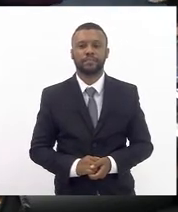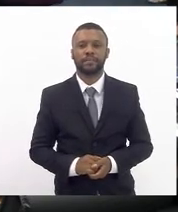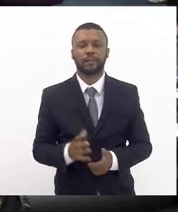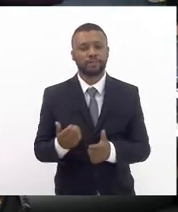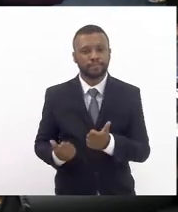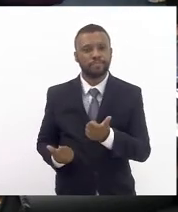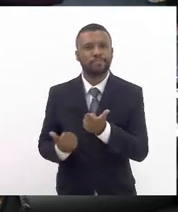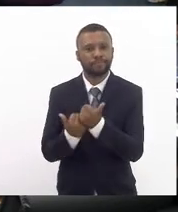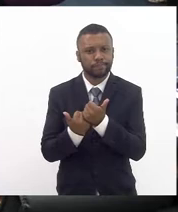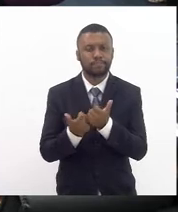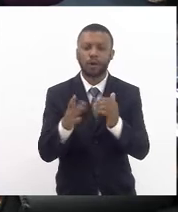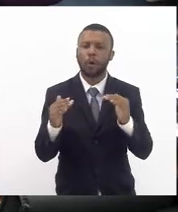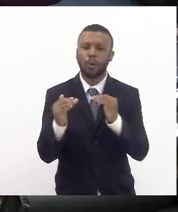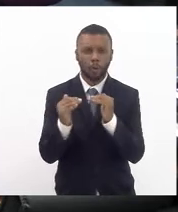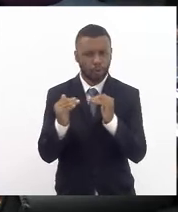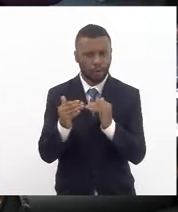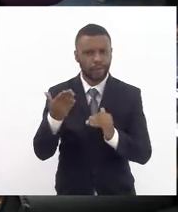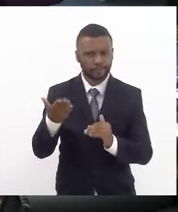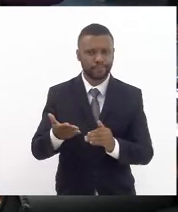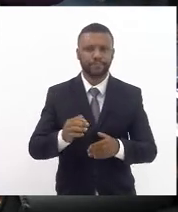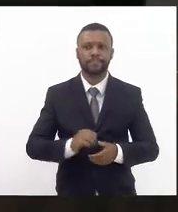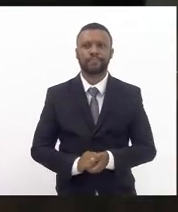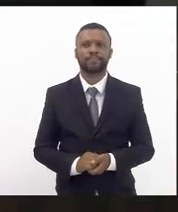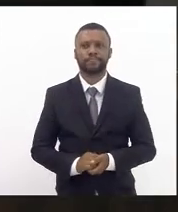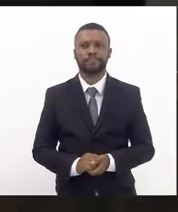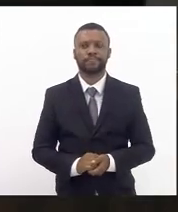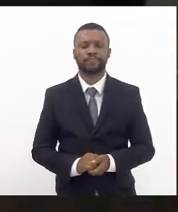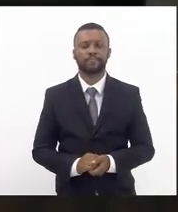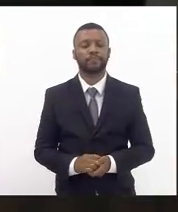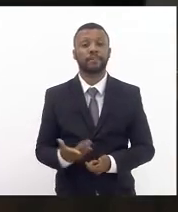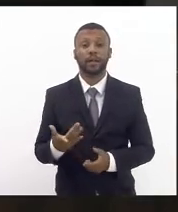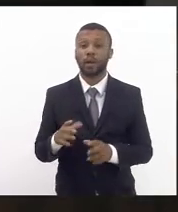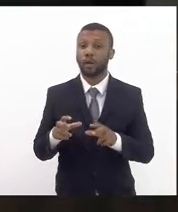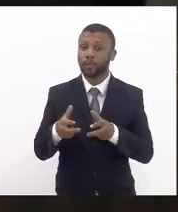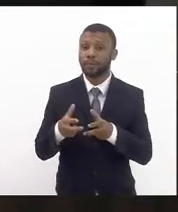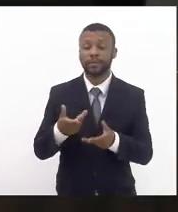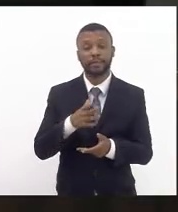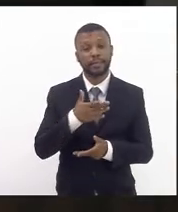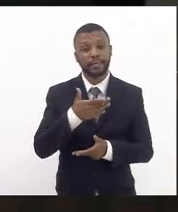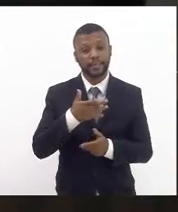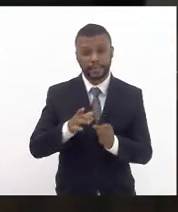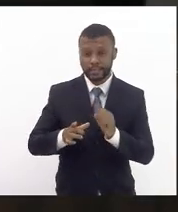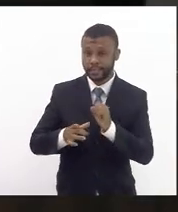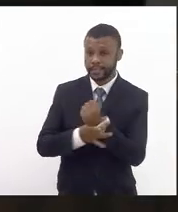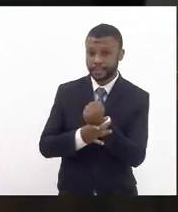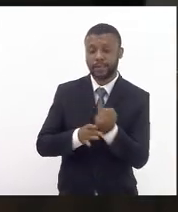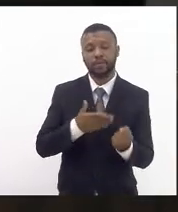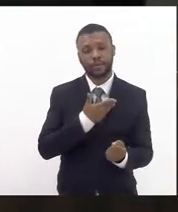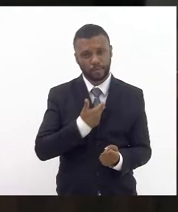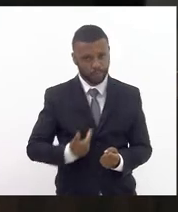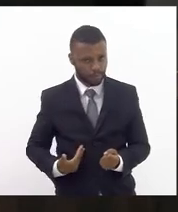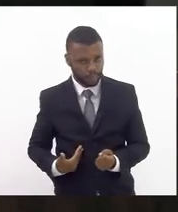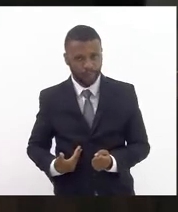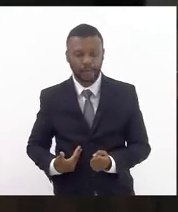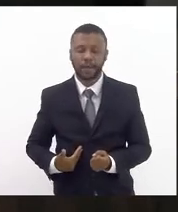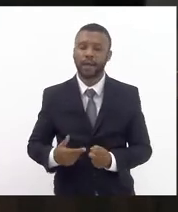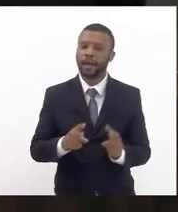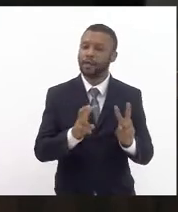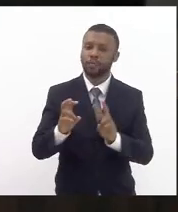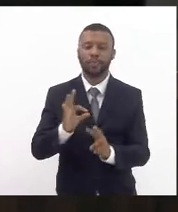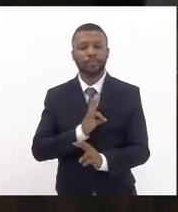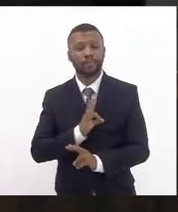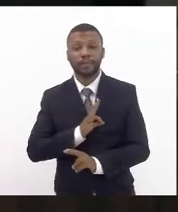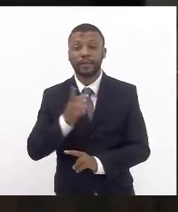Parecer favorável, senhor presidente. Obrigado. Pela Comissão de Segurança Pública e Assuntos de Polícia, deputado delegado